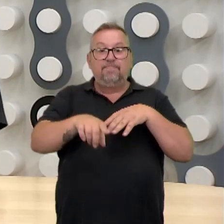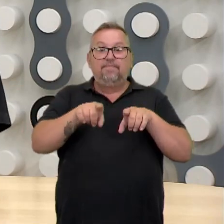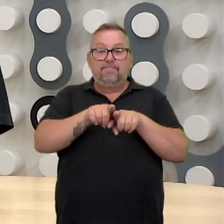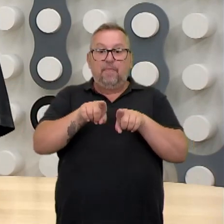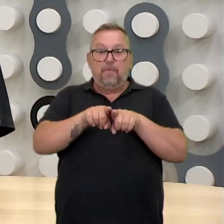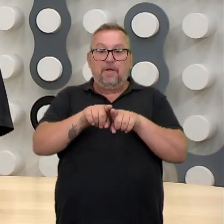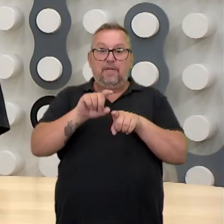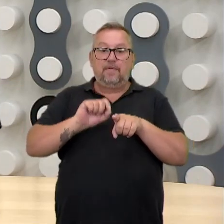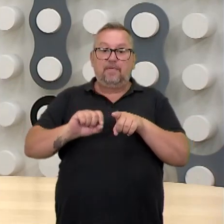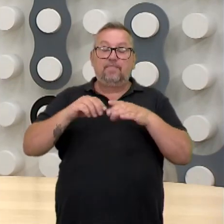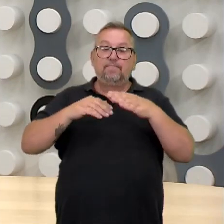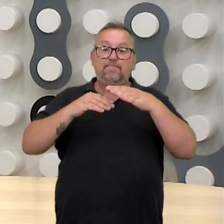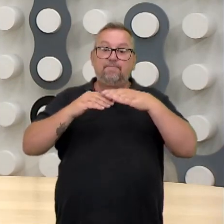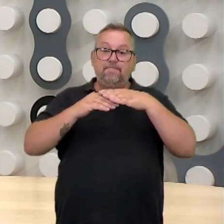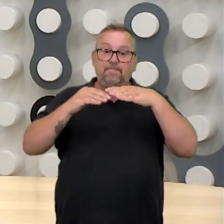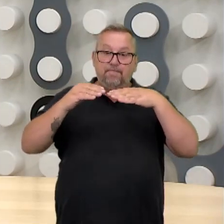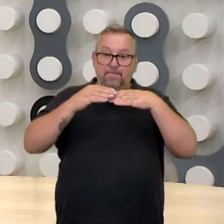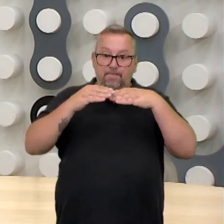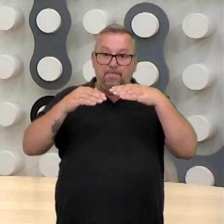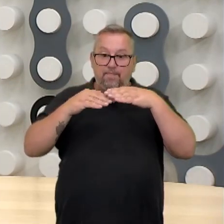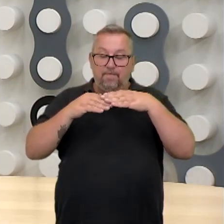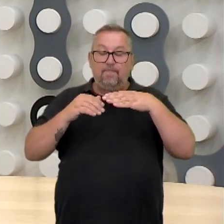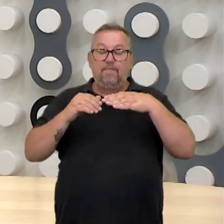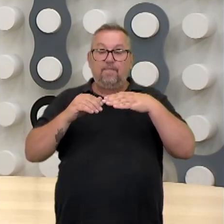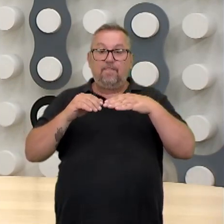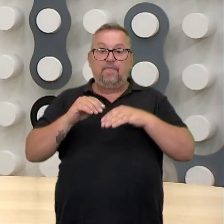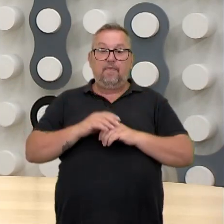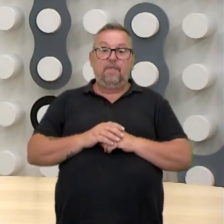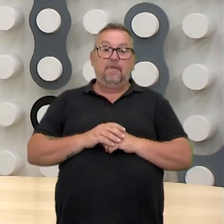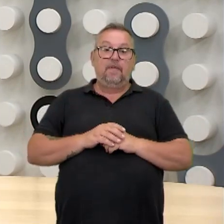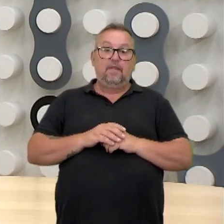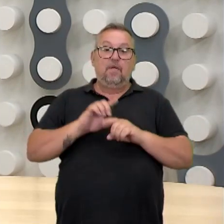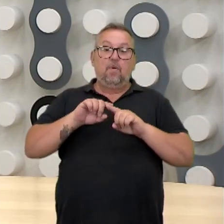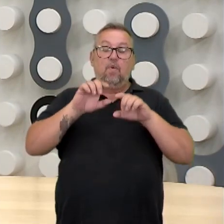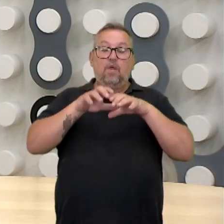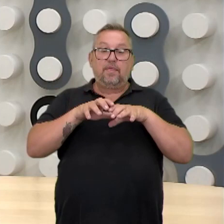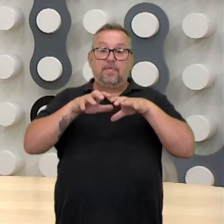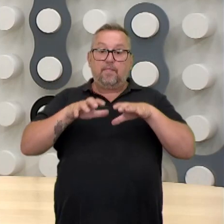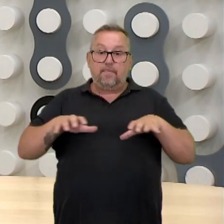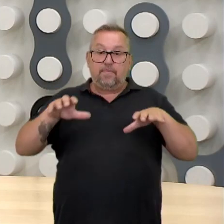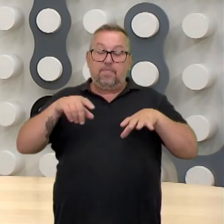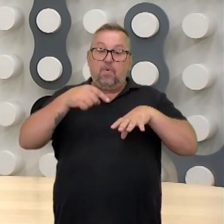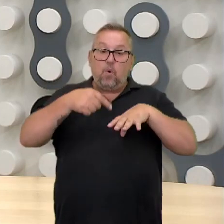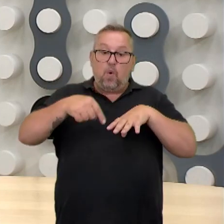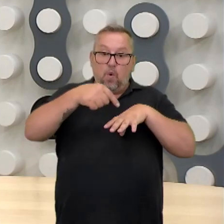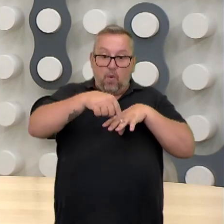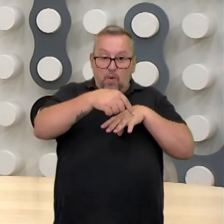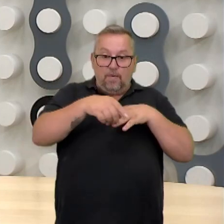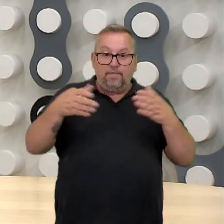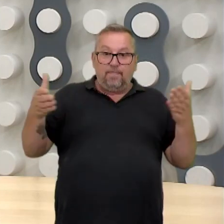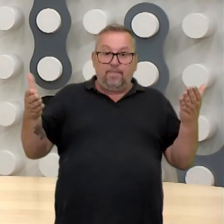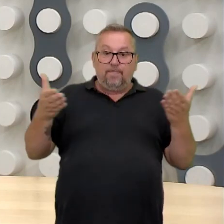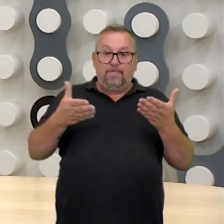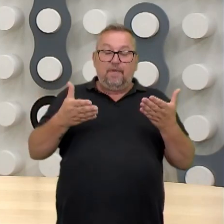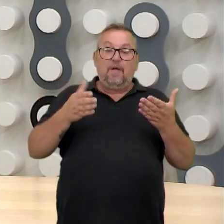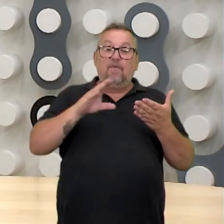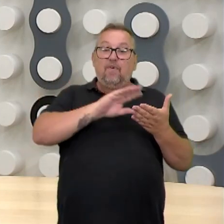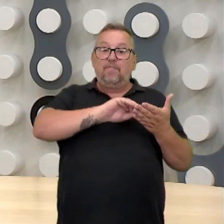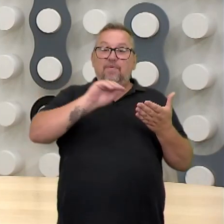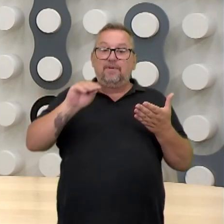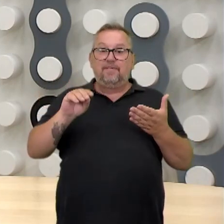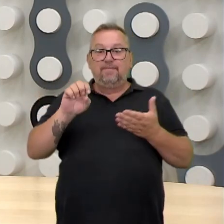movimentação dos continentes ou desmembramentos deles, né? Agora nós vamos para a era que é a